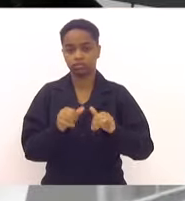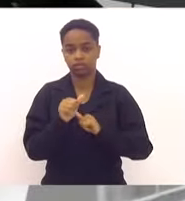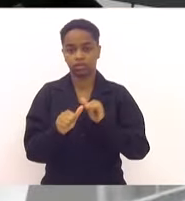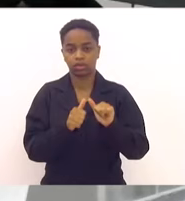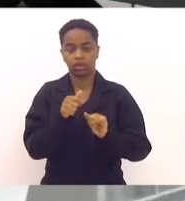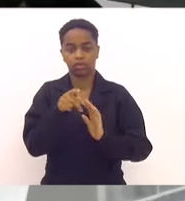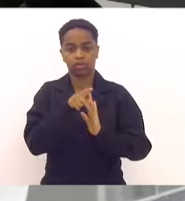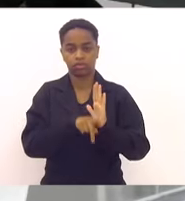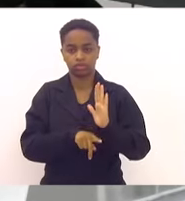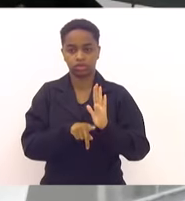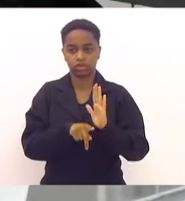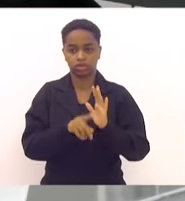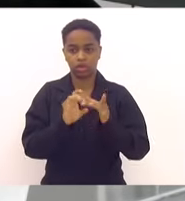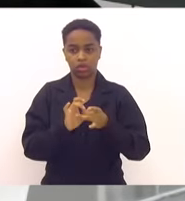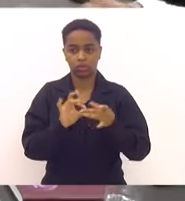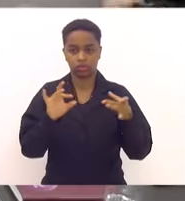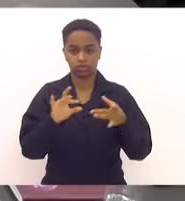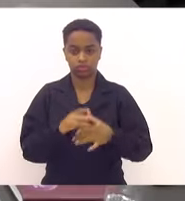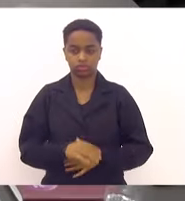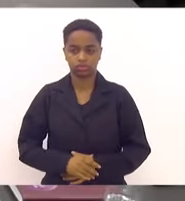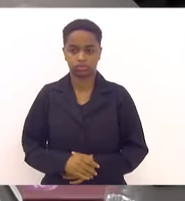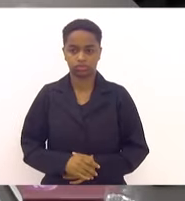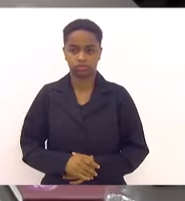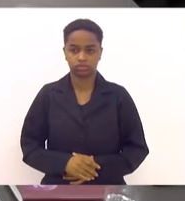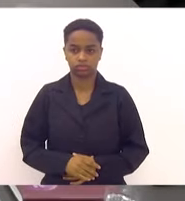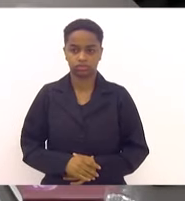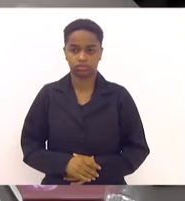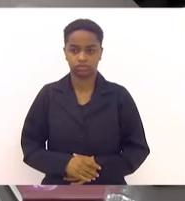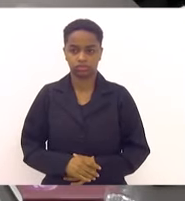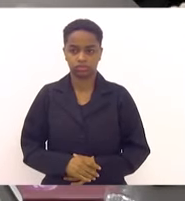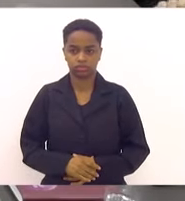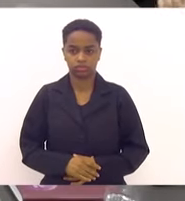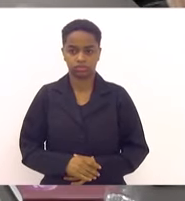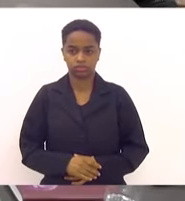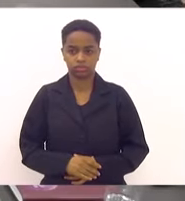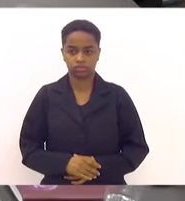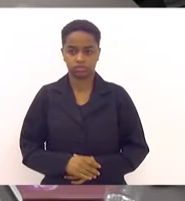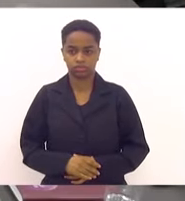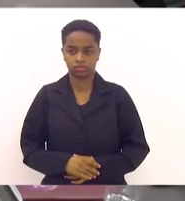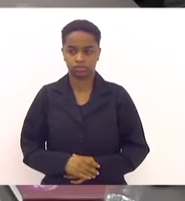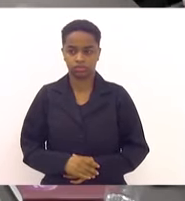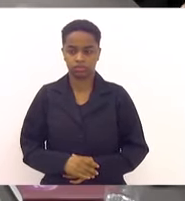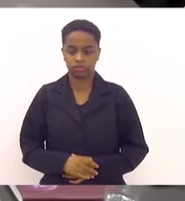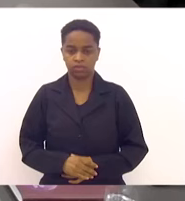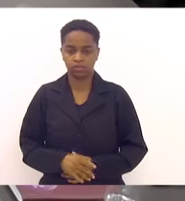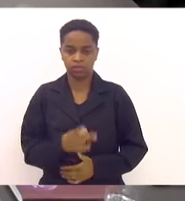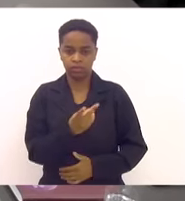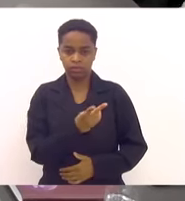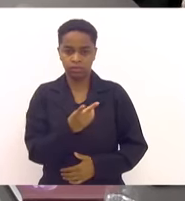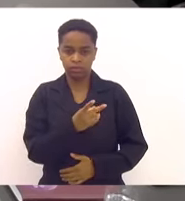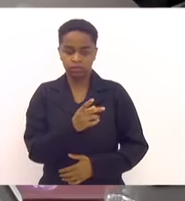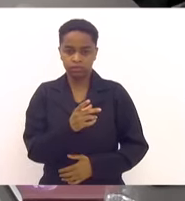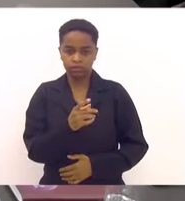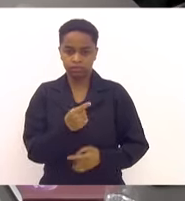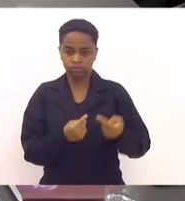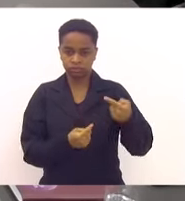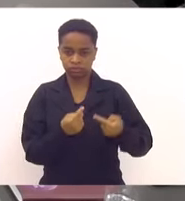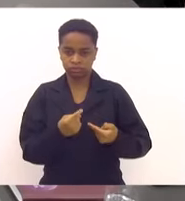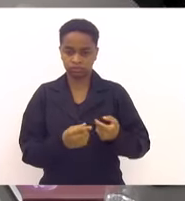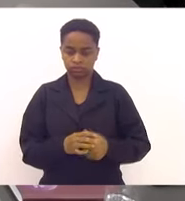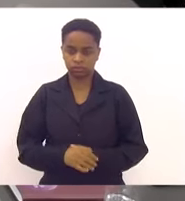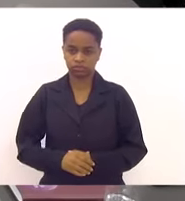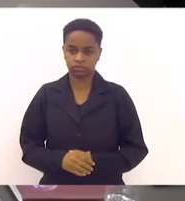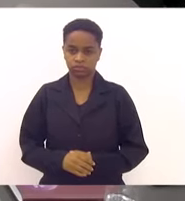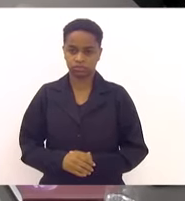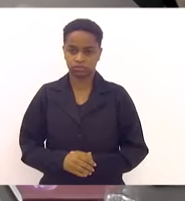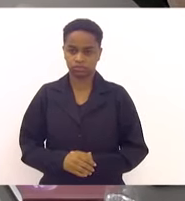o projeto em autorizativo. Deputado Luiz, para discutir, o interestadual, deputado Mink. O doutor Serginho tirou